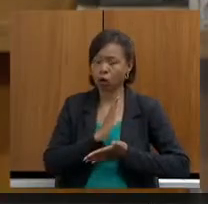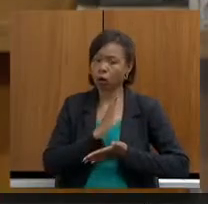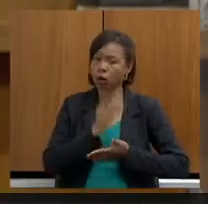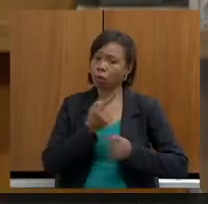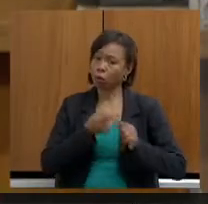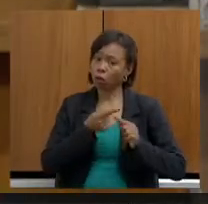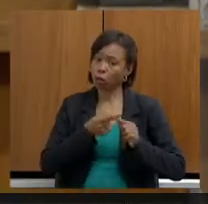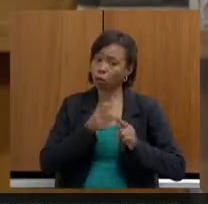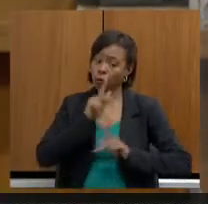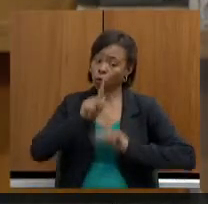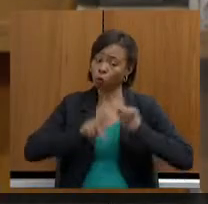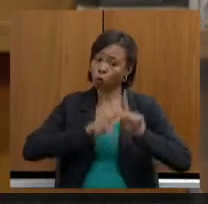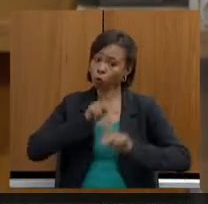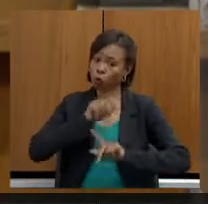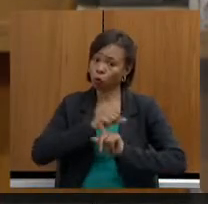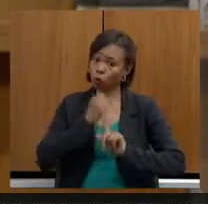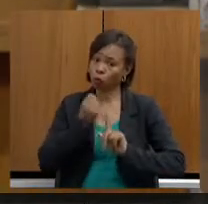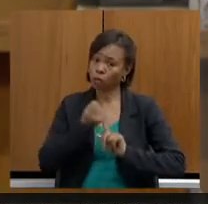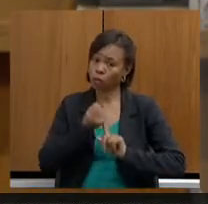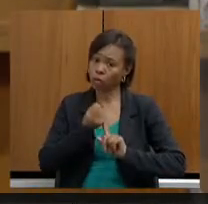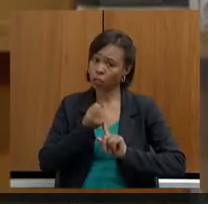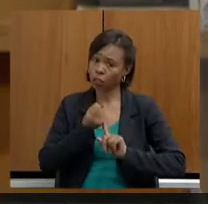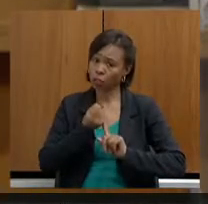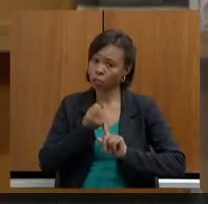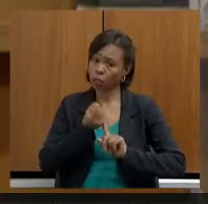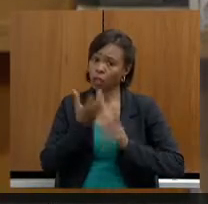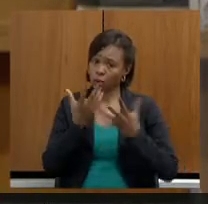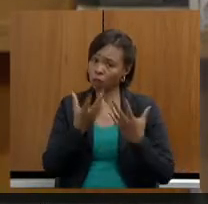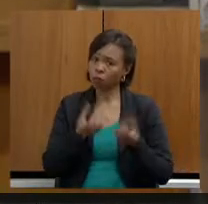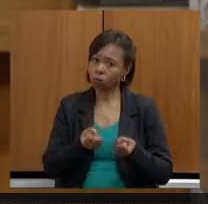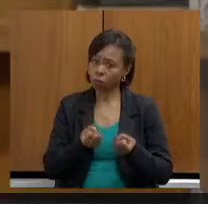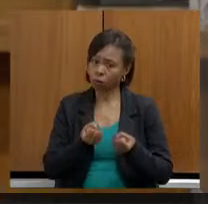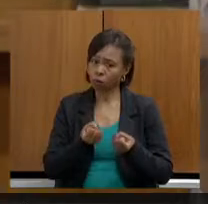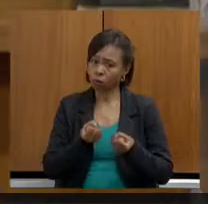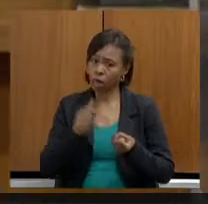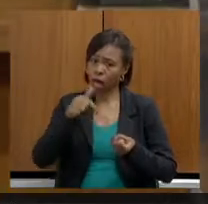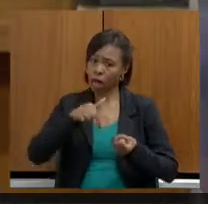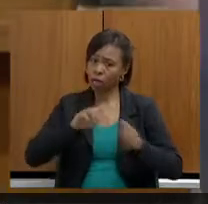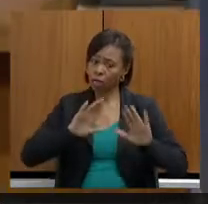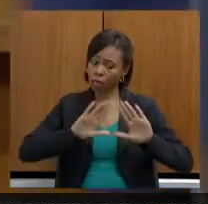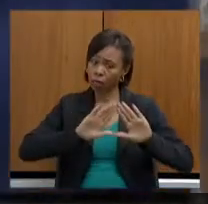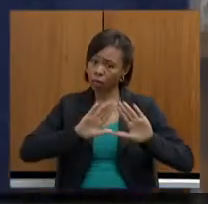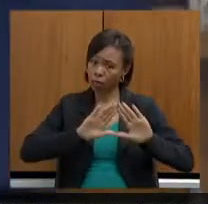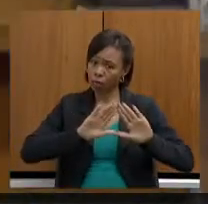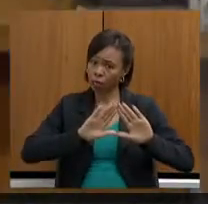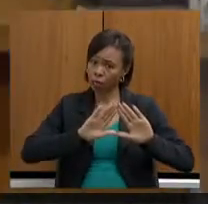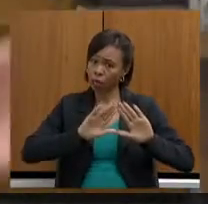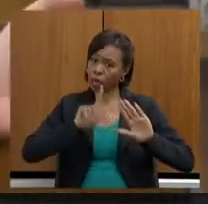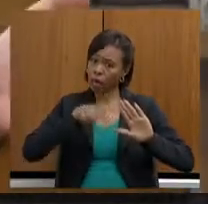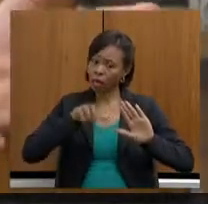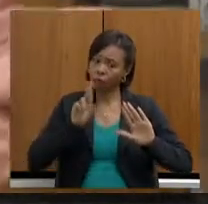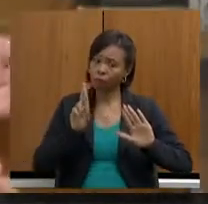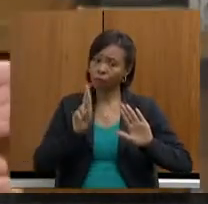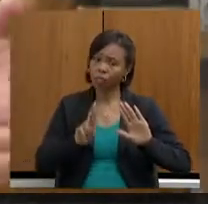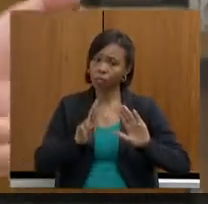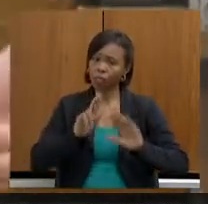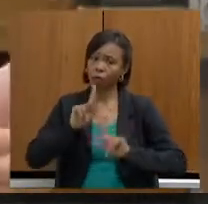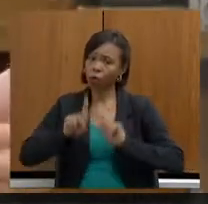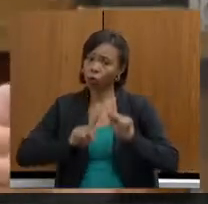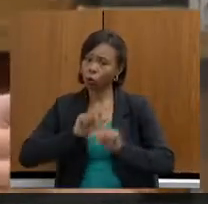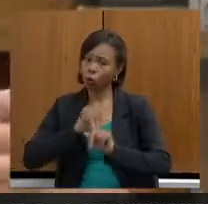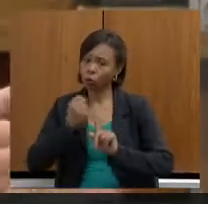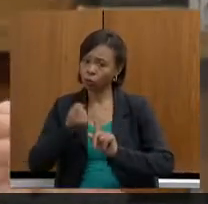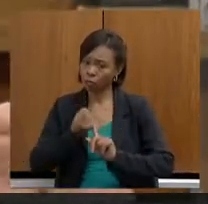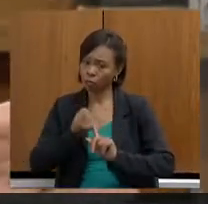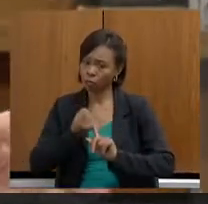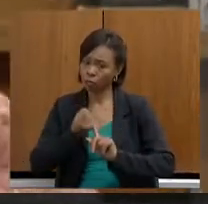do povo né eu vejo a sua casa como uma casa que representa a população de Minas Gerais né então assim essa já teria uma